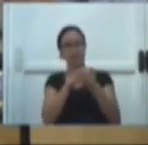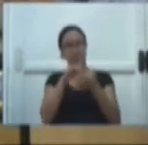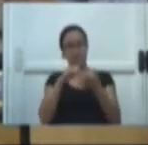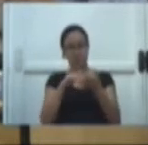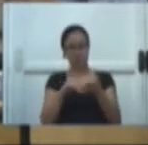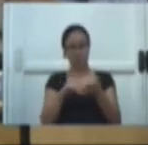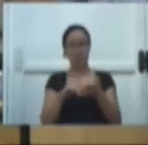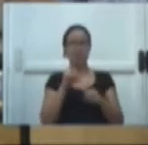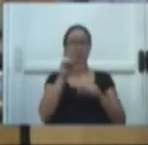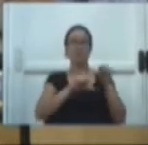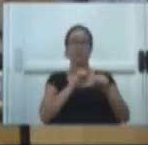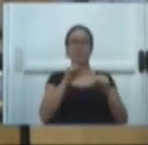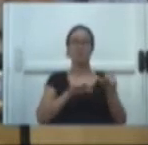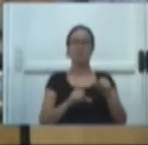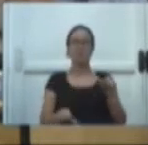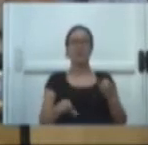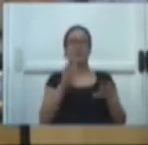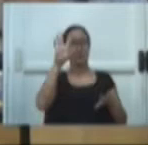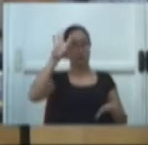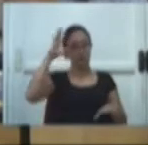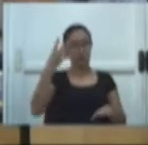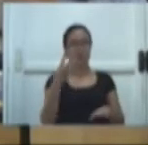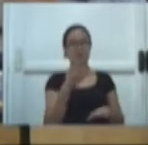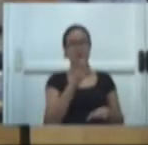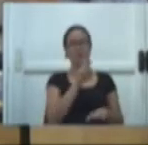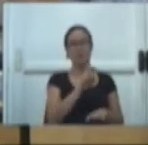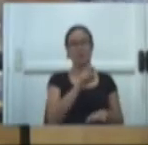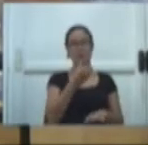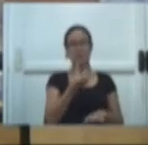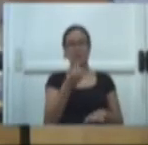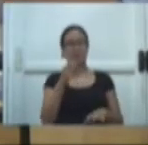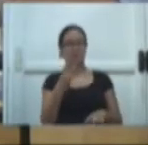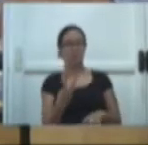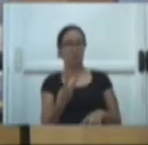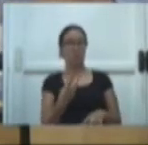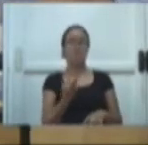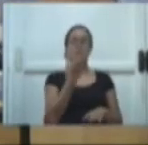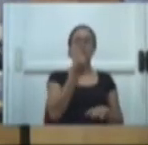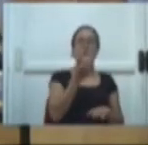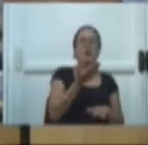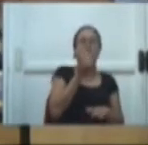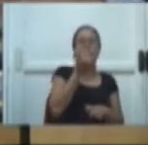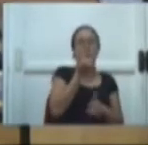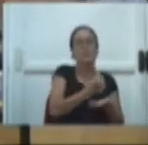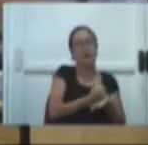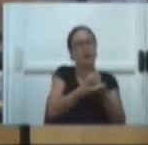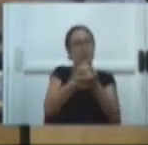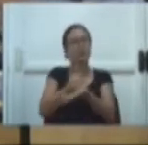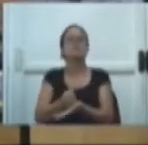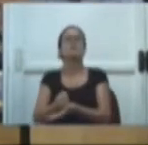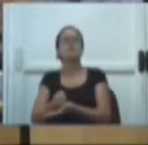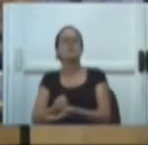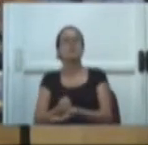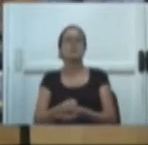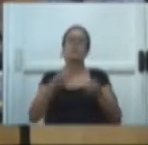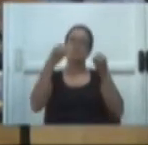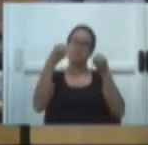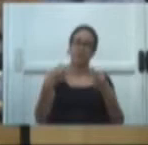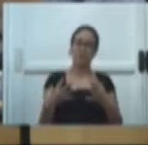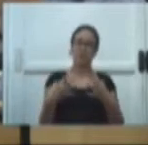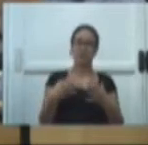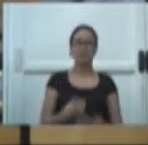572/14, que autoriza a Câmara Municipal de Limeira a conceder auxílio alimentação e dar outras providências.